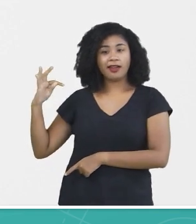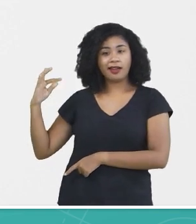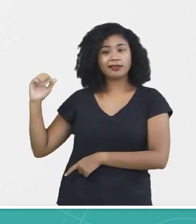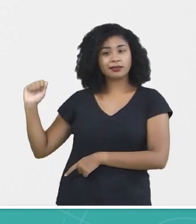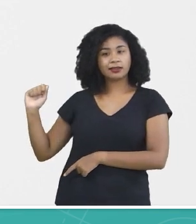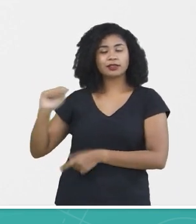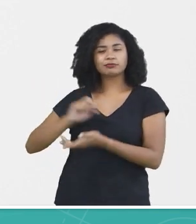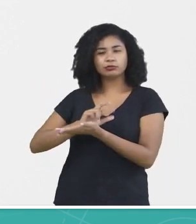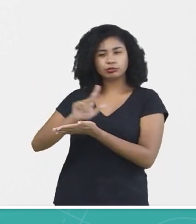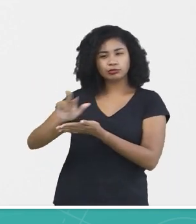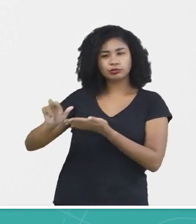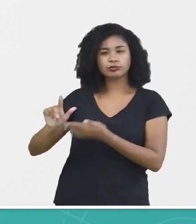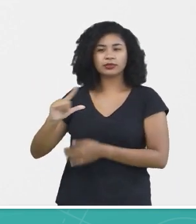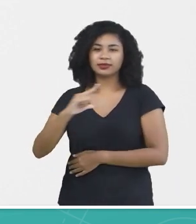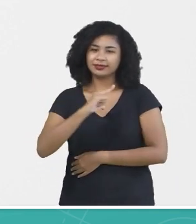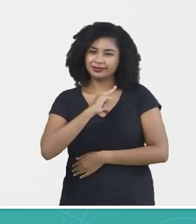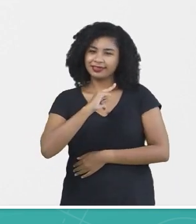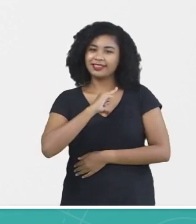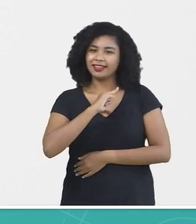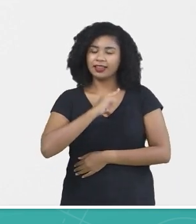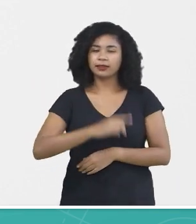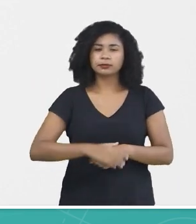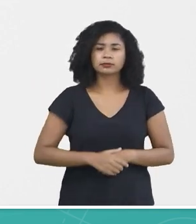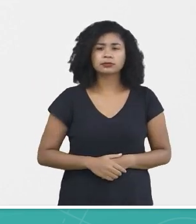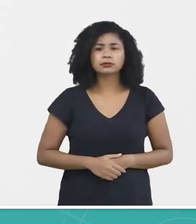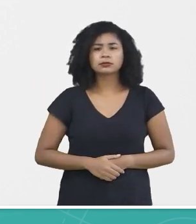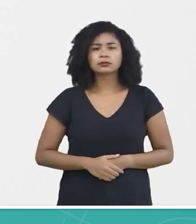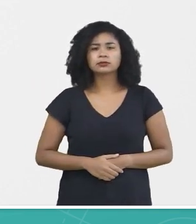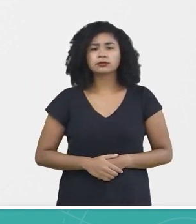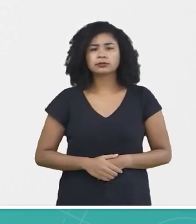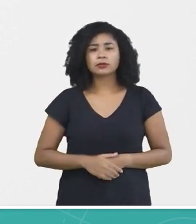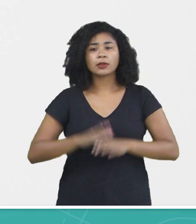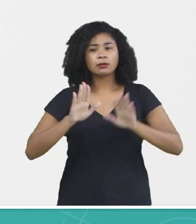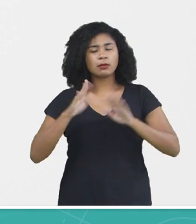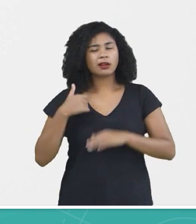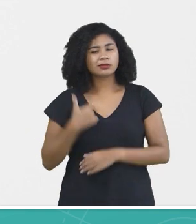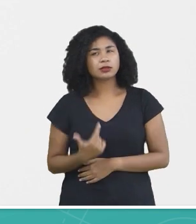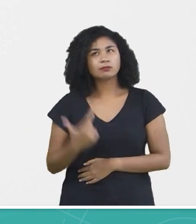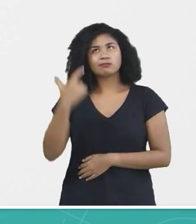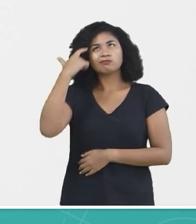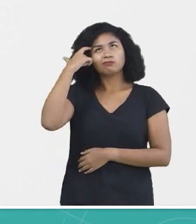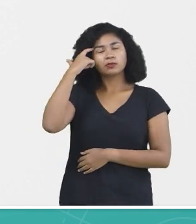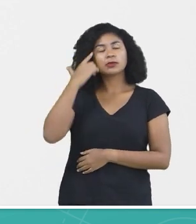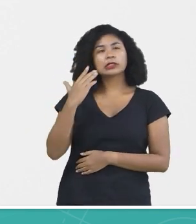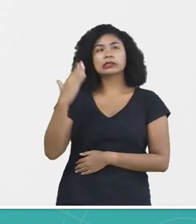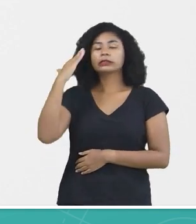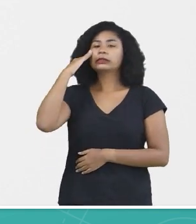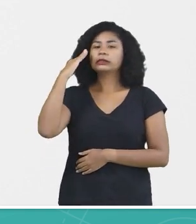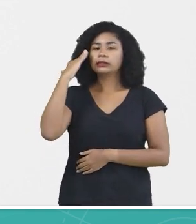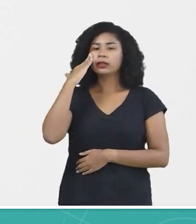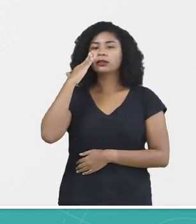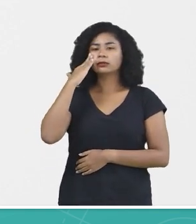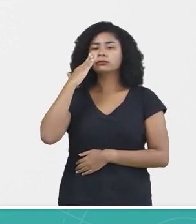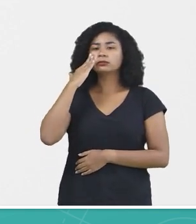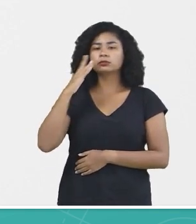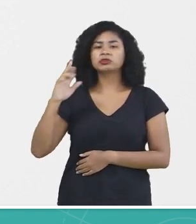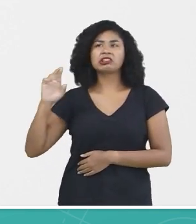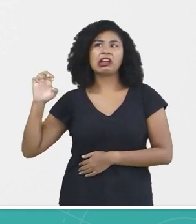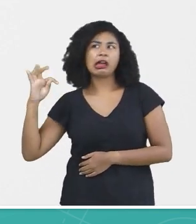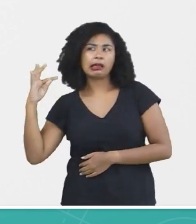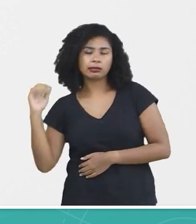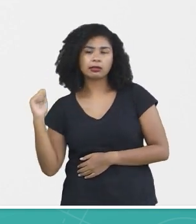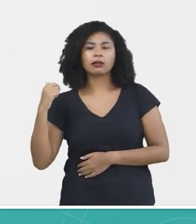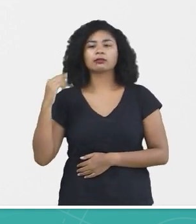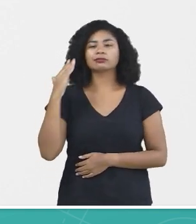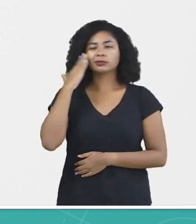a noção do que é uma reta, mas para eu classificar, eu preciso